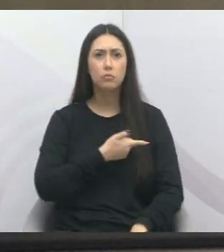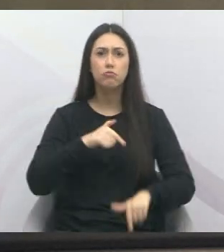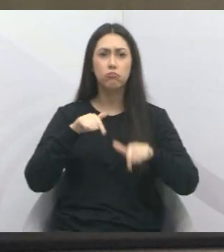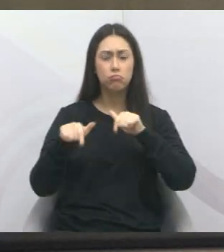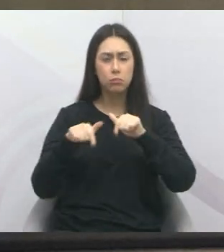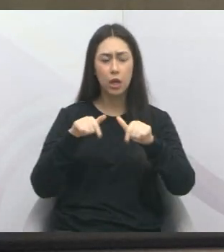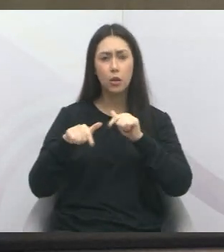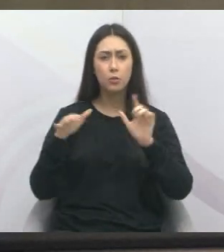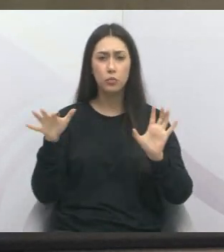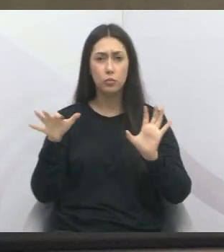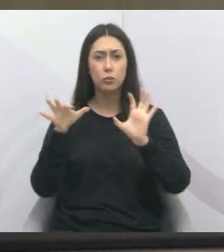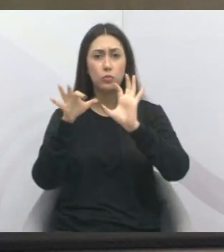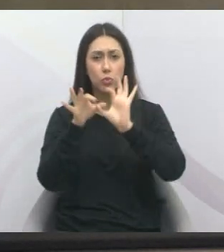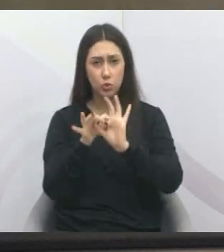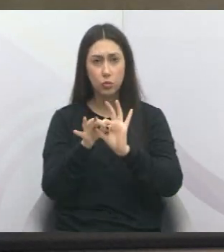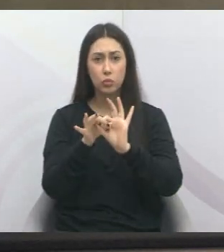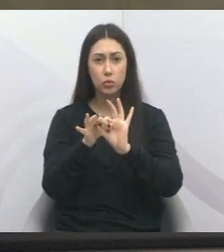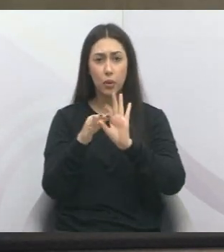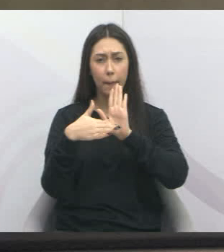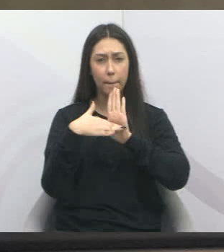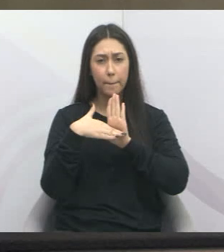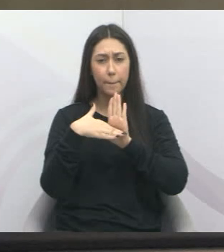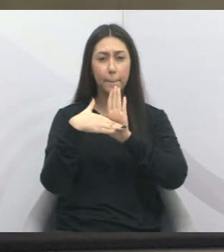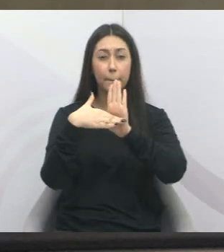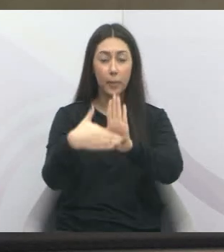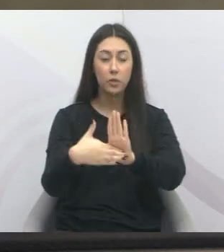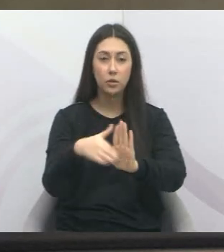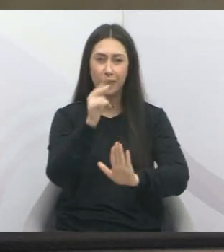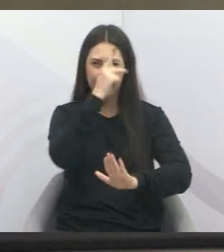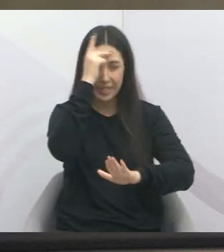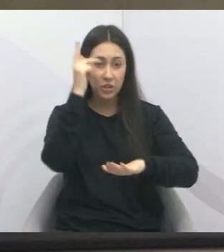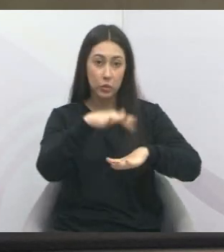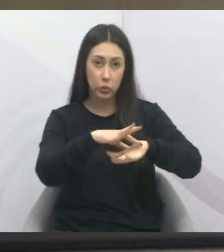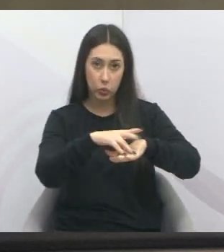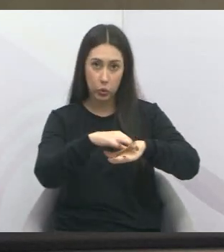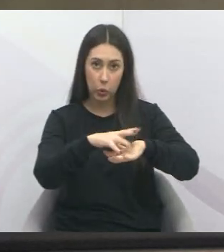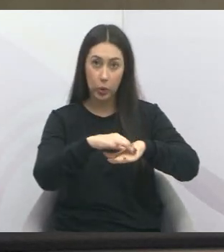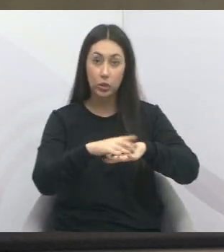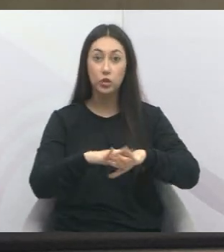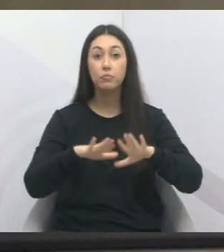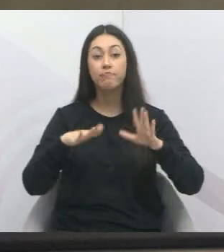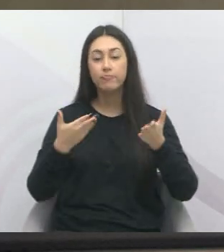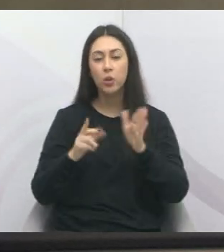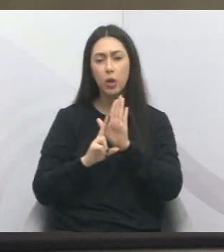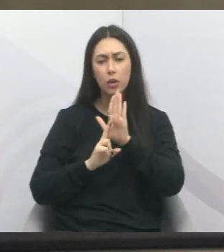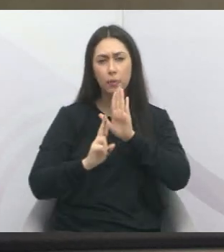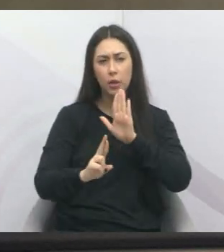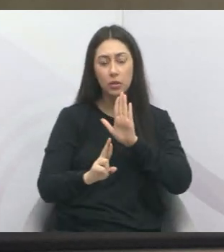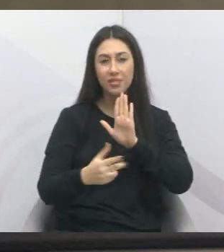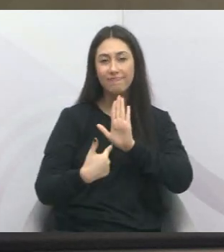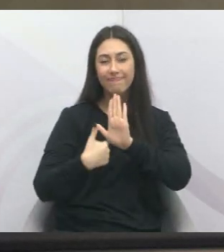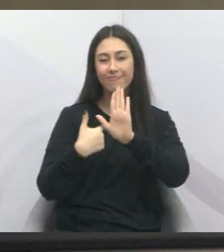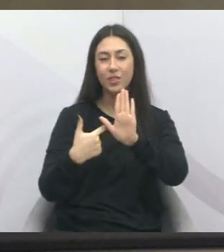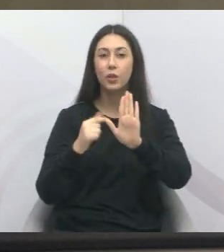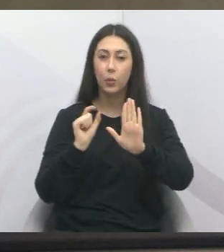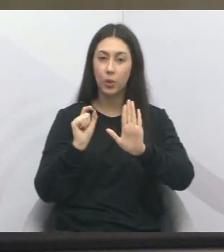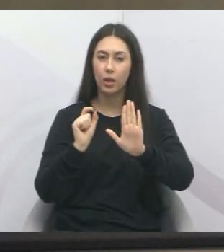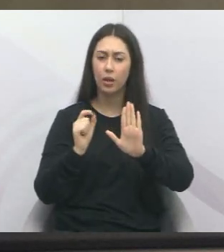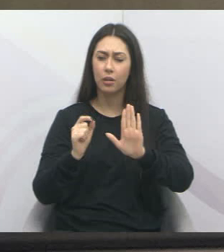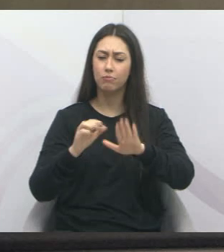em conjunto em prol do paciente. Então, o nosso resultado é o bem-estar do paciente.